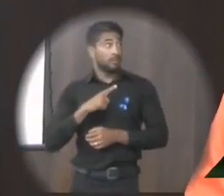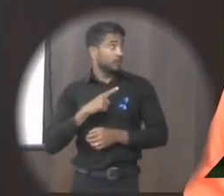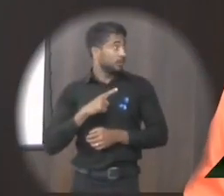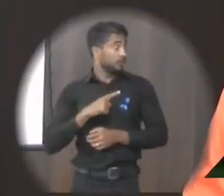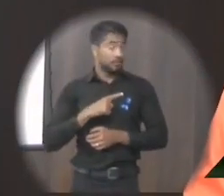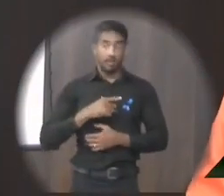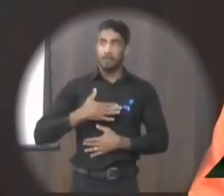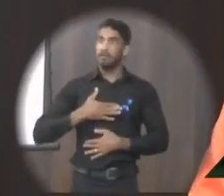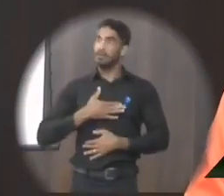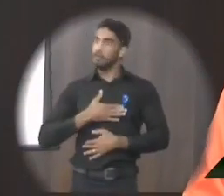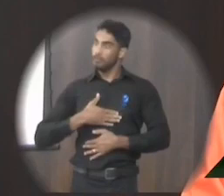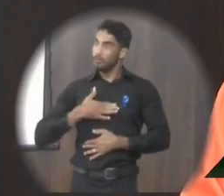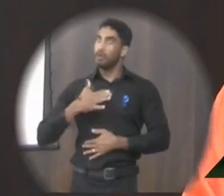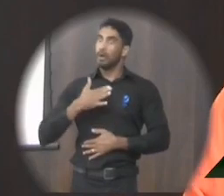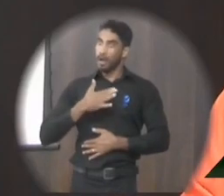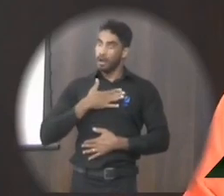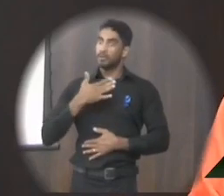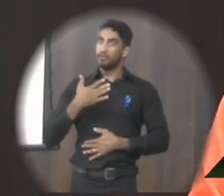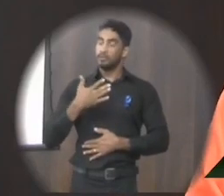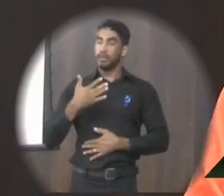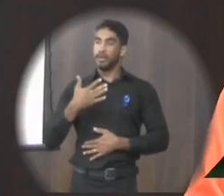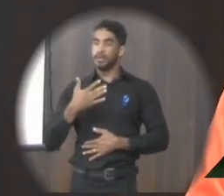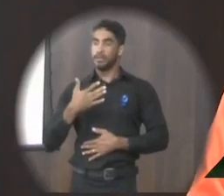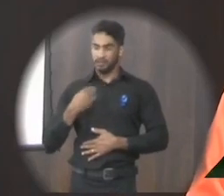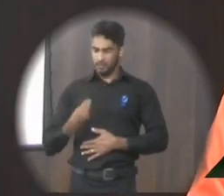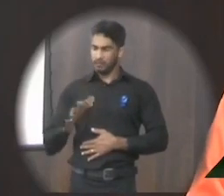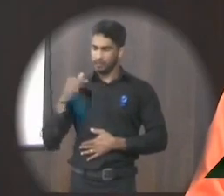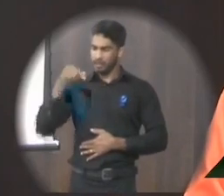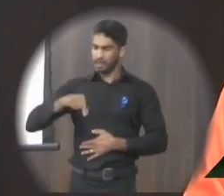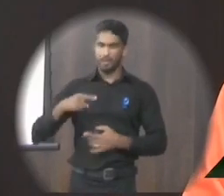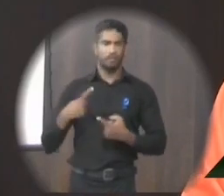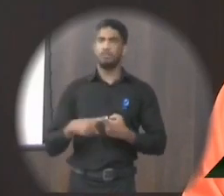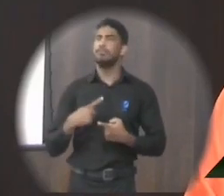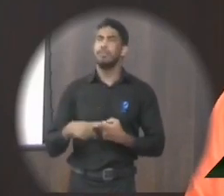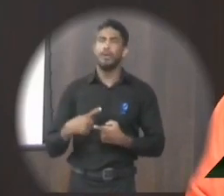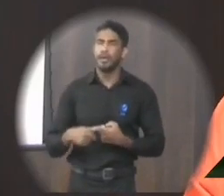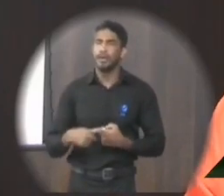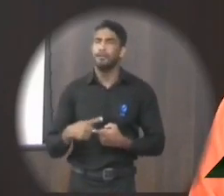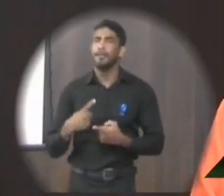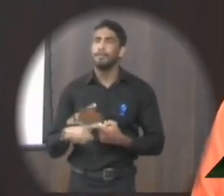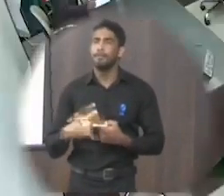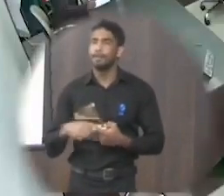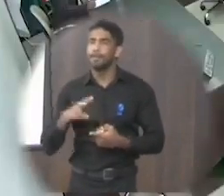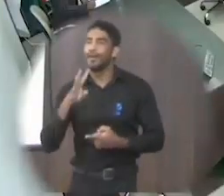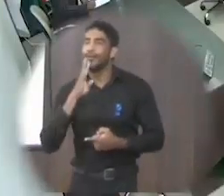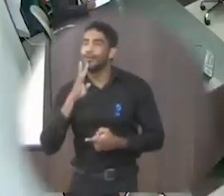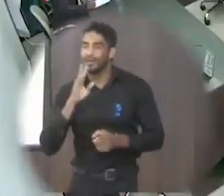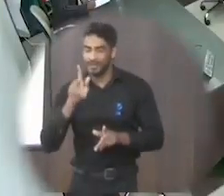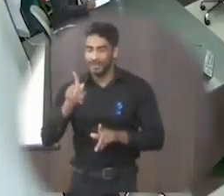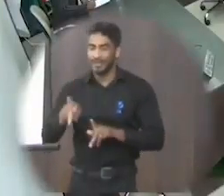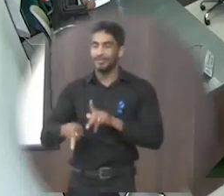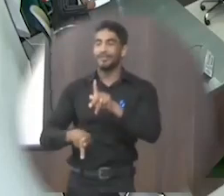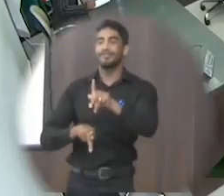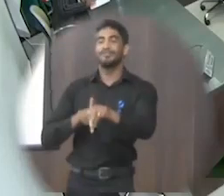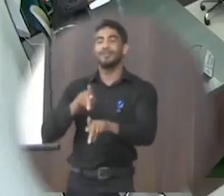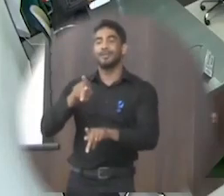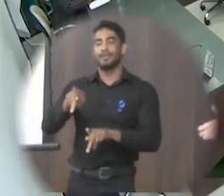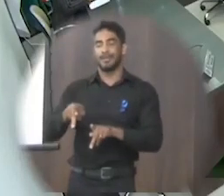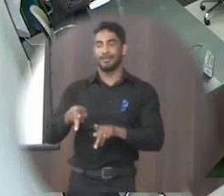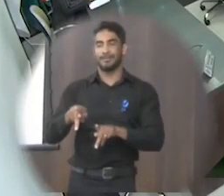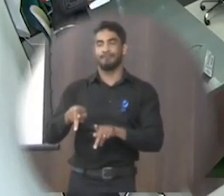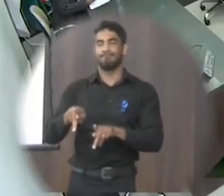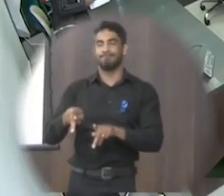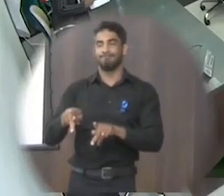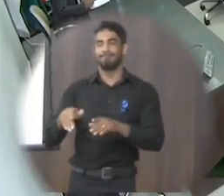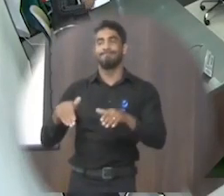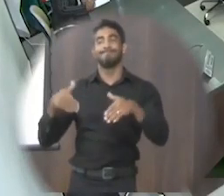grata surpresa ao aqui estar. Por quê, senhores? Eu conheci a população, o povo, e aí